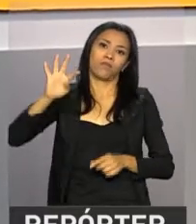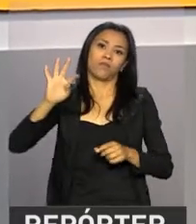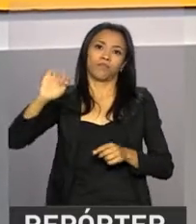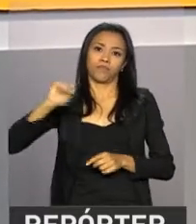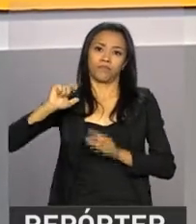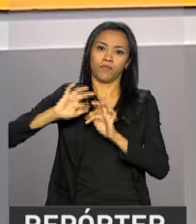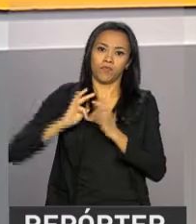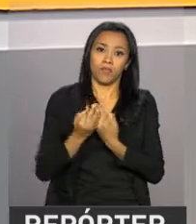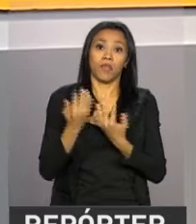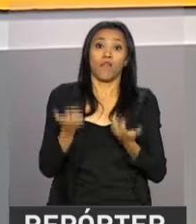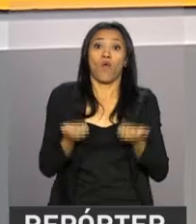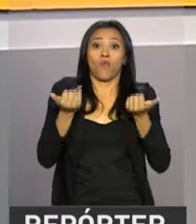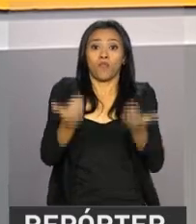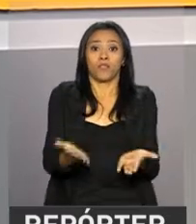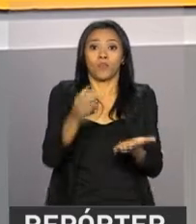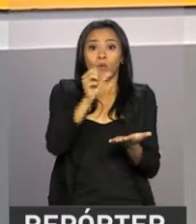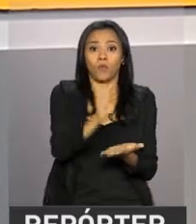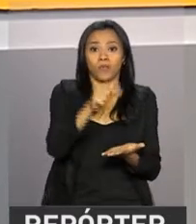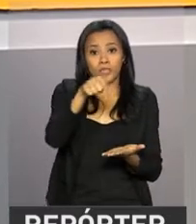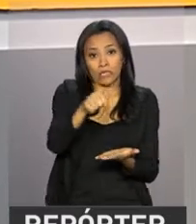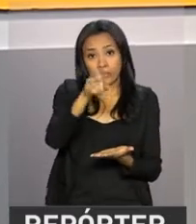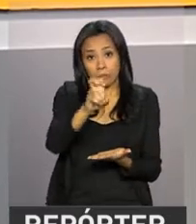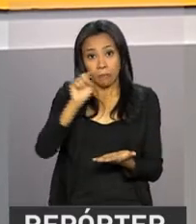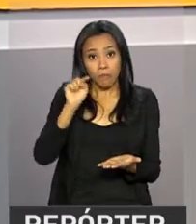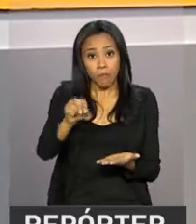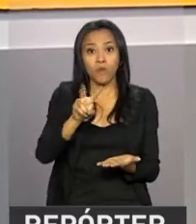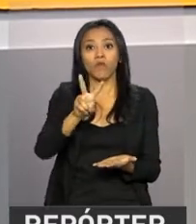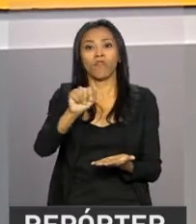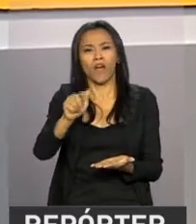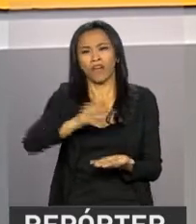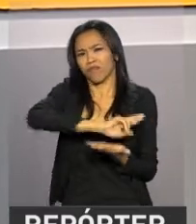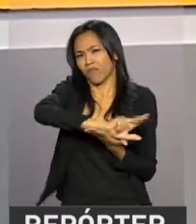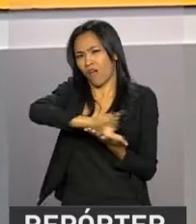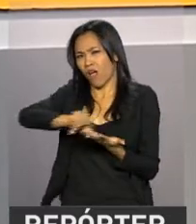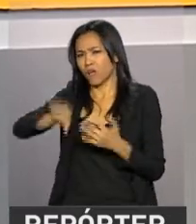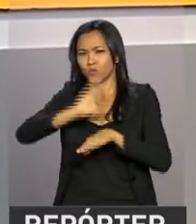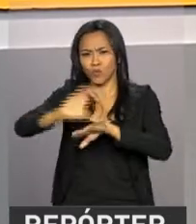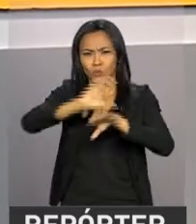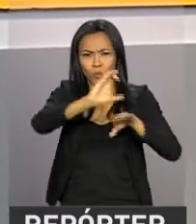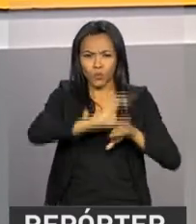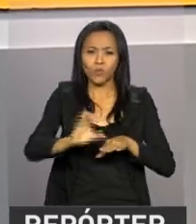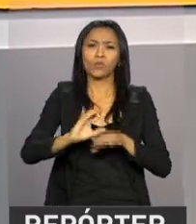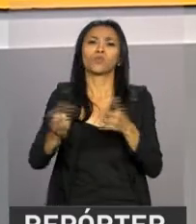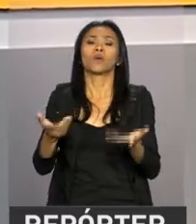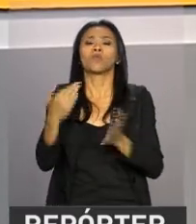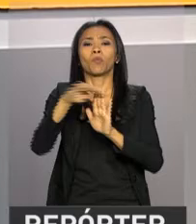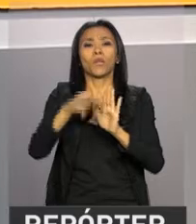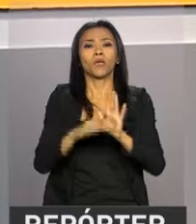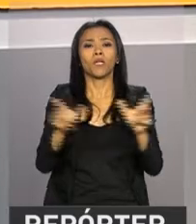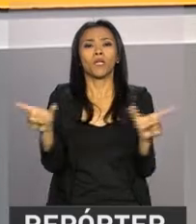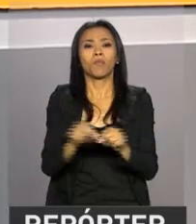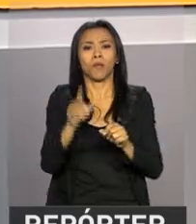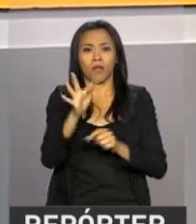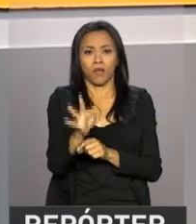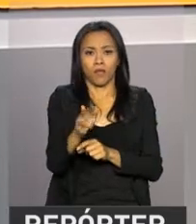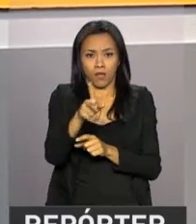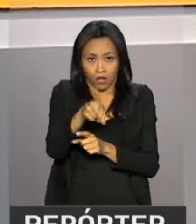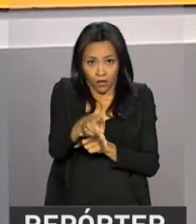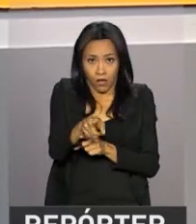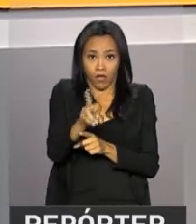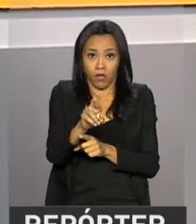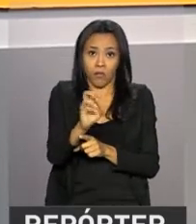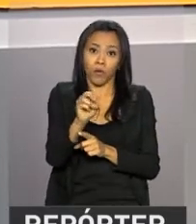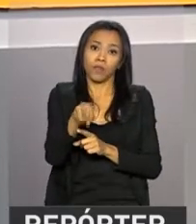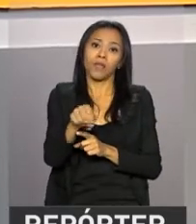875 mil vagas em mais de 50 cursos online do pronatec oferta voluntária para participar é preciso